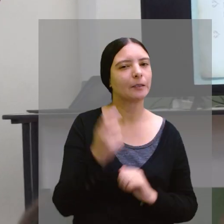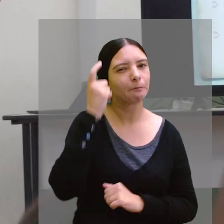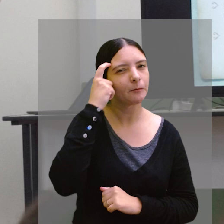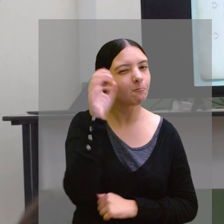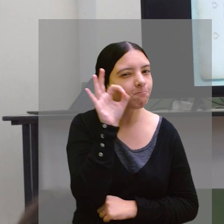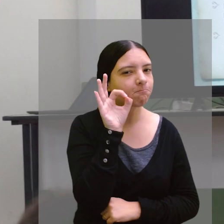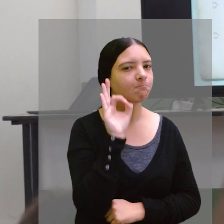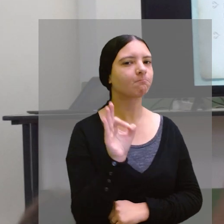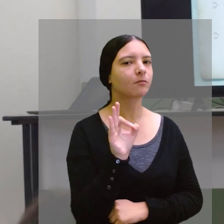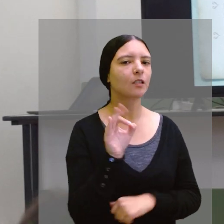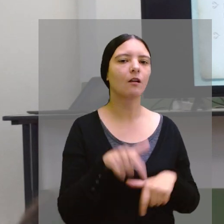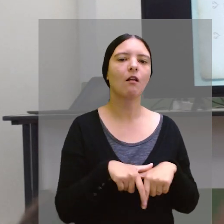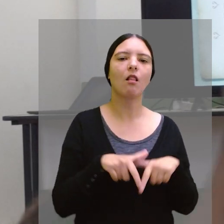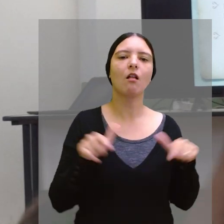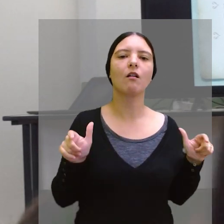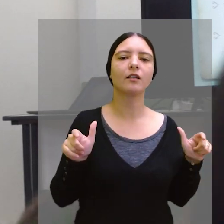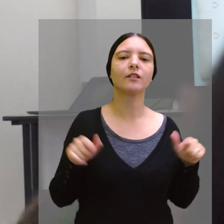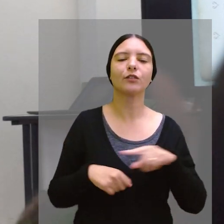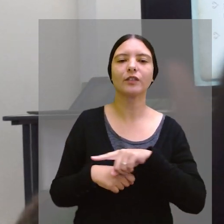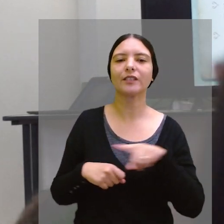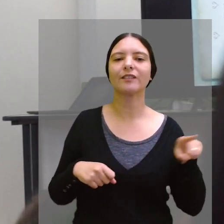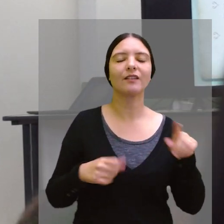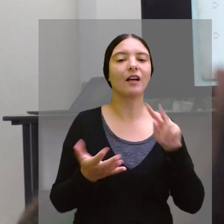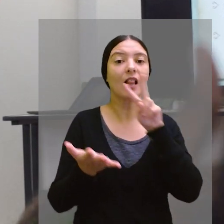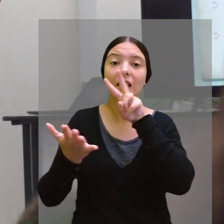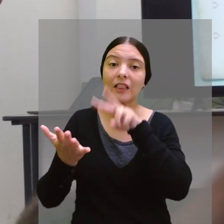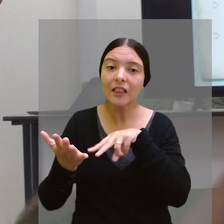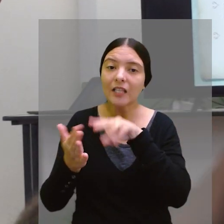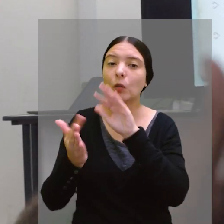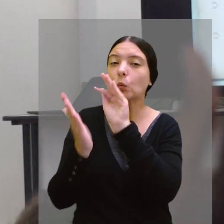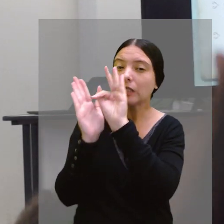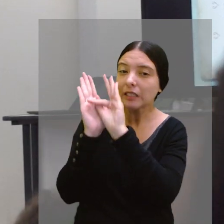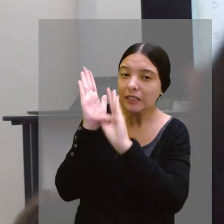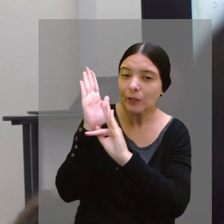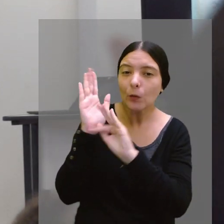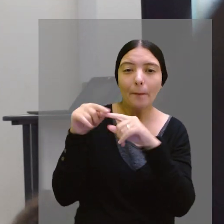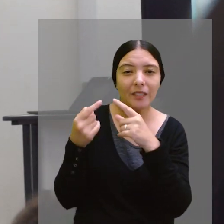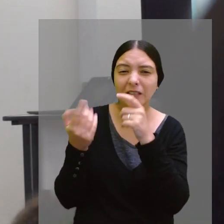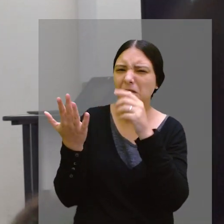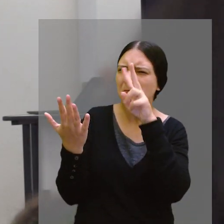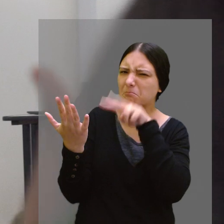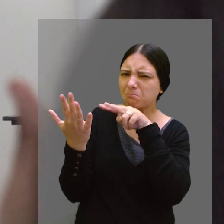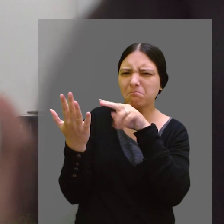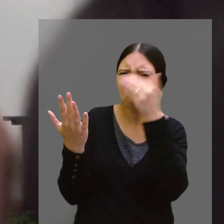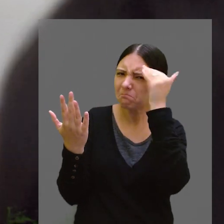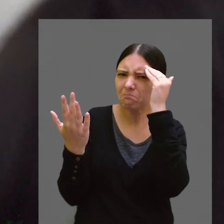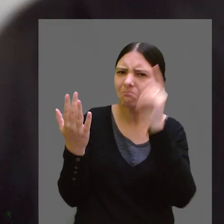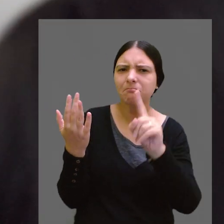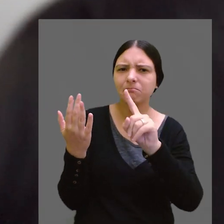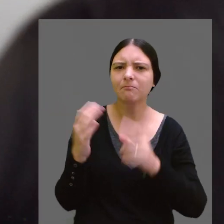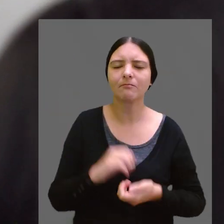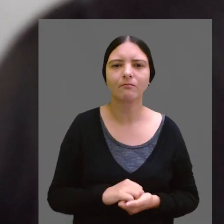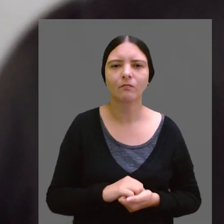que uma grande parte de vocês vai ler um texto e não vai saber o que está escrito no texto.